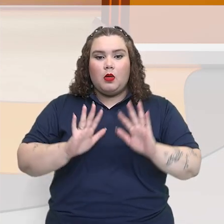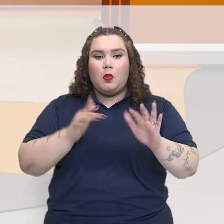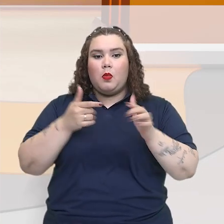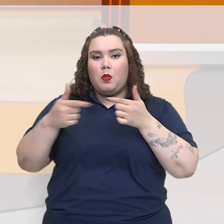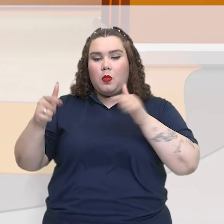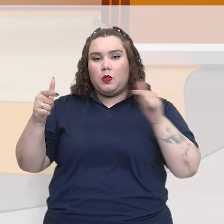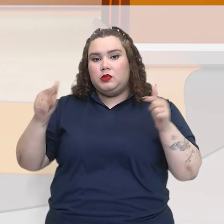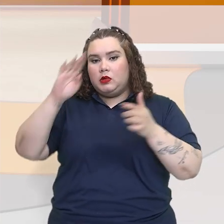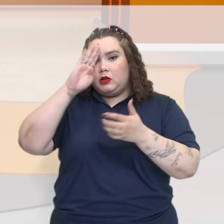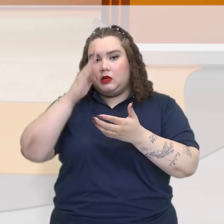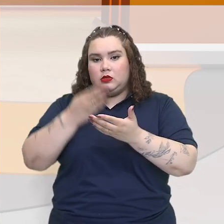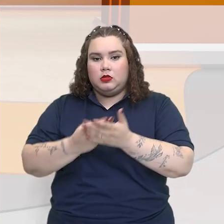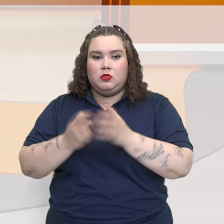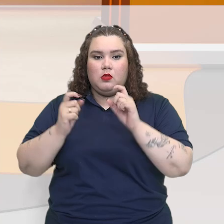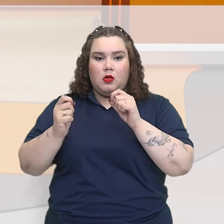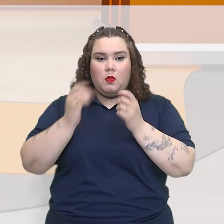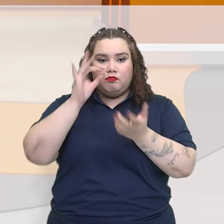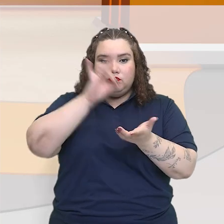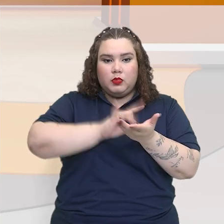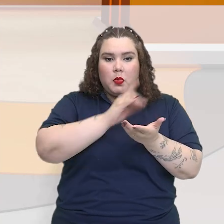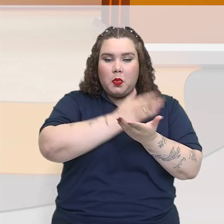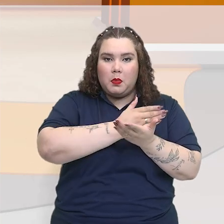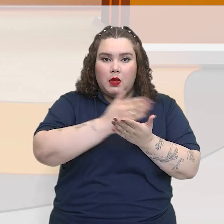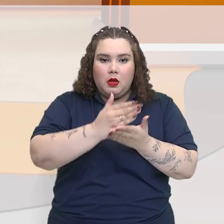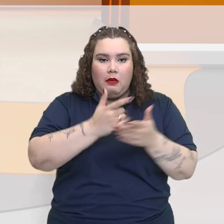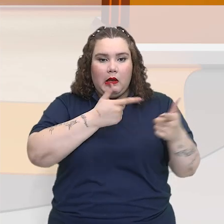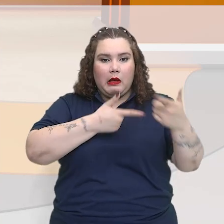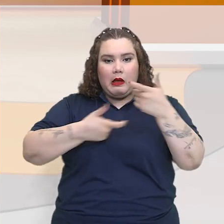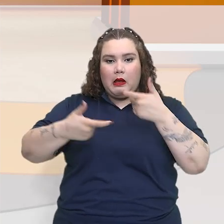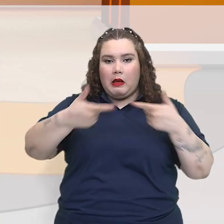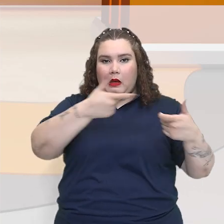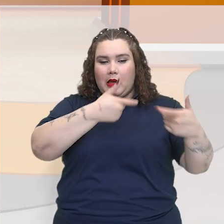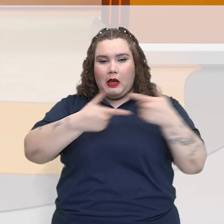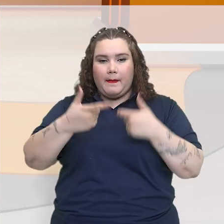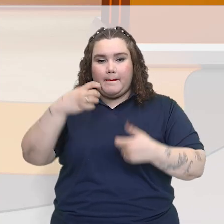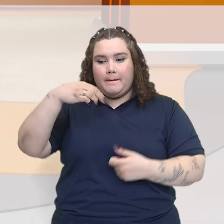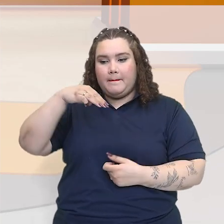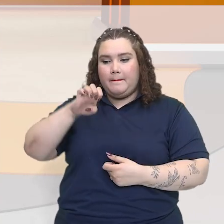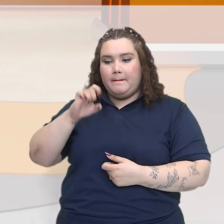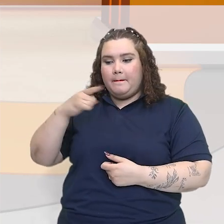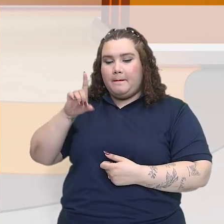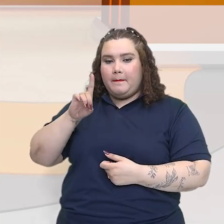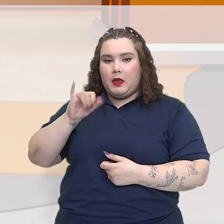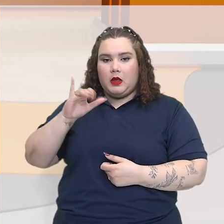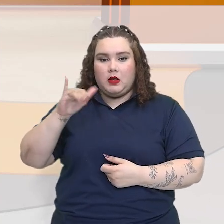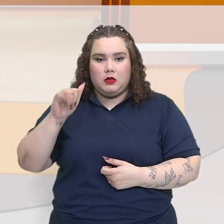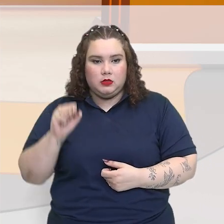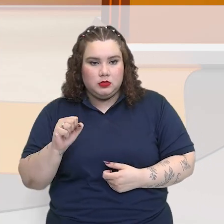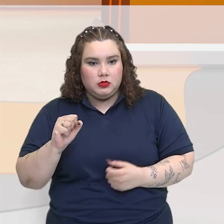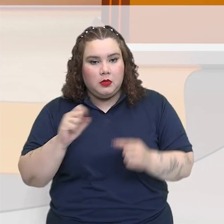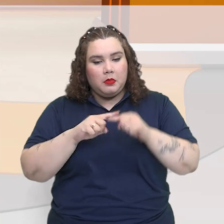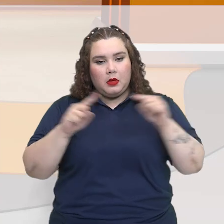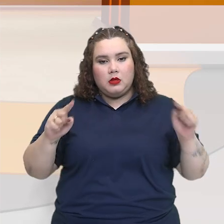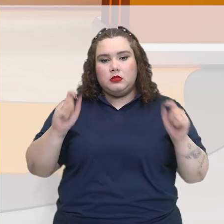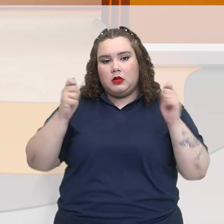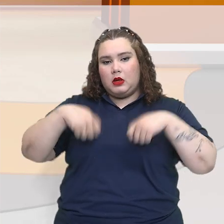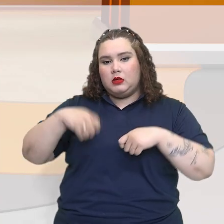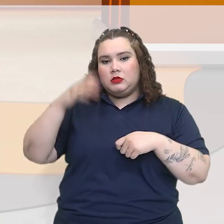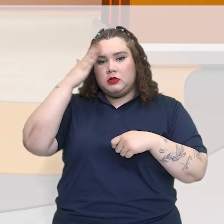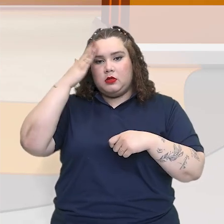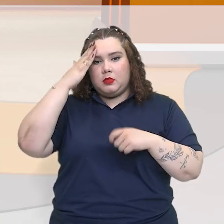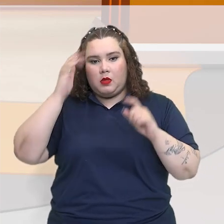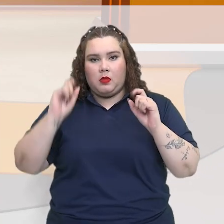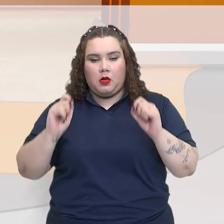Outros defendem que o marco inicial foram as guerras médicas. A grosso modo, podemos afirmar